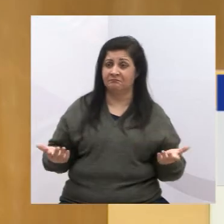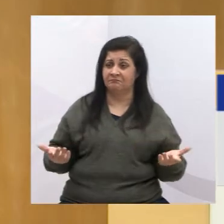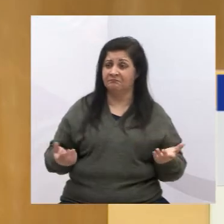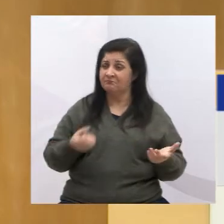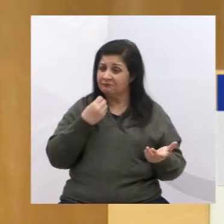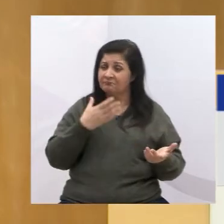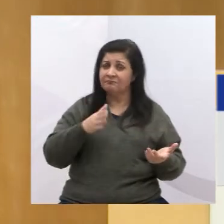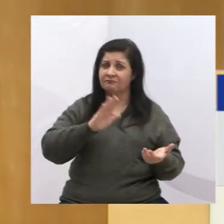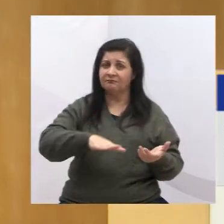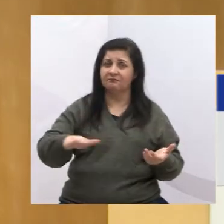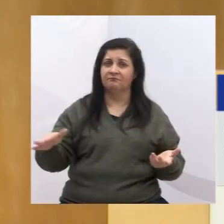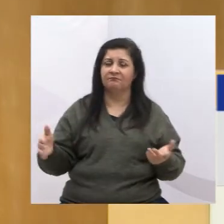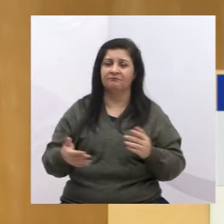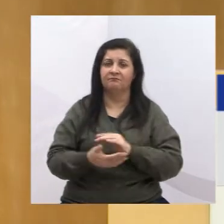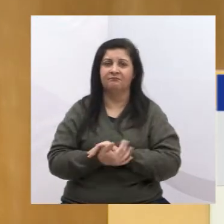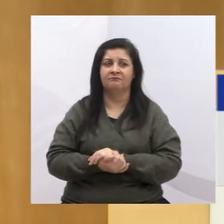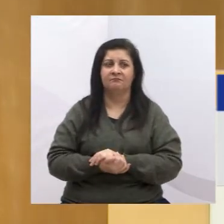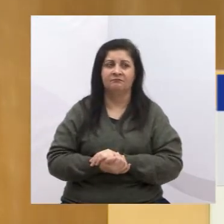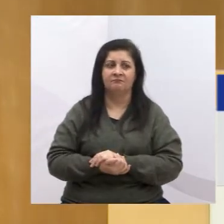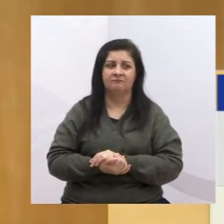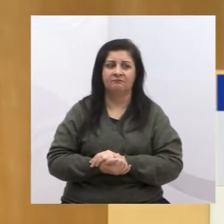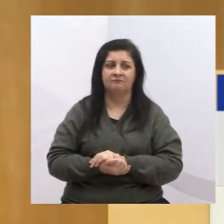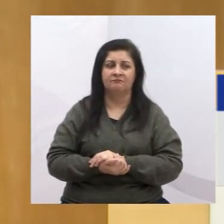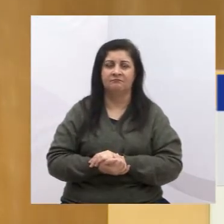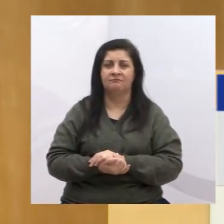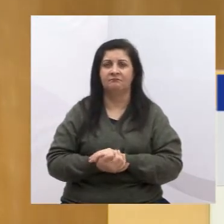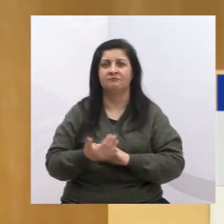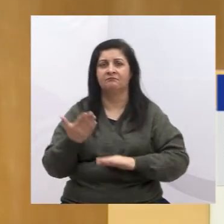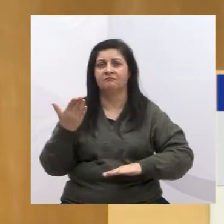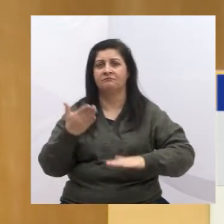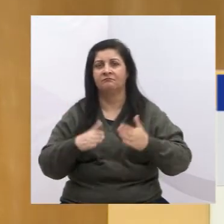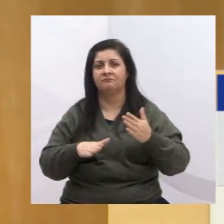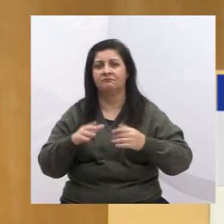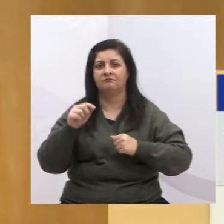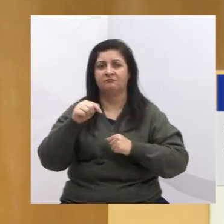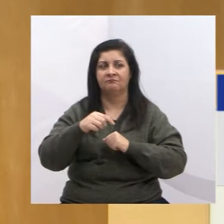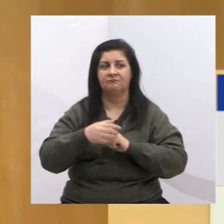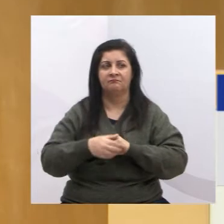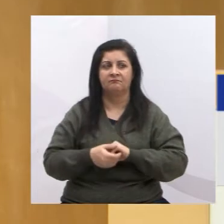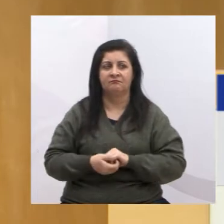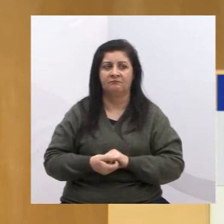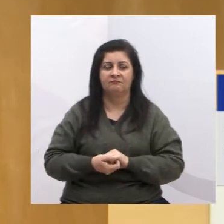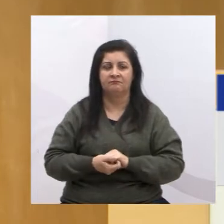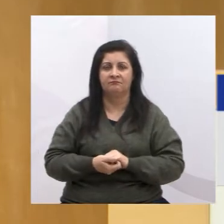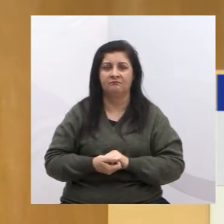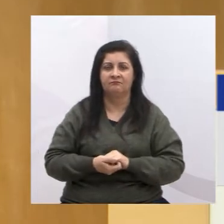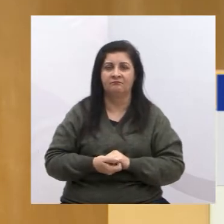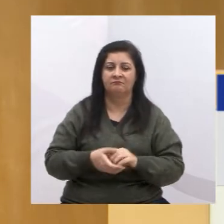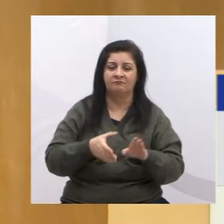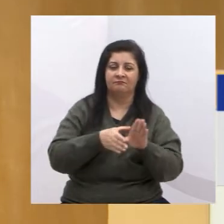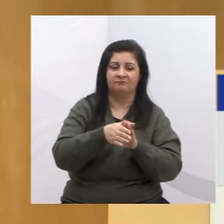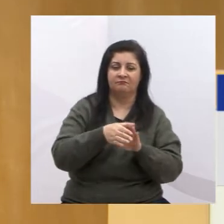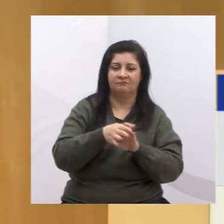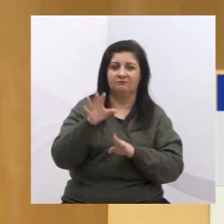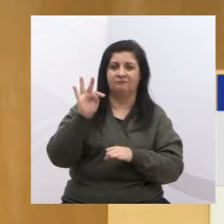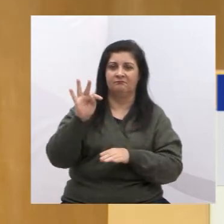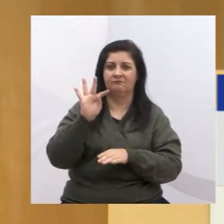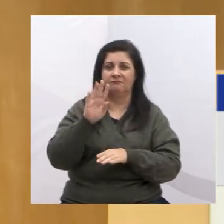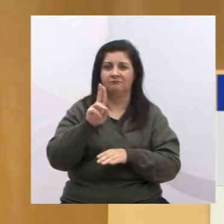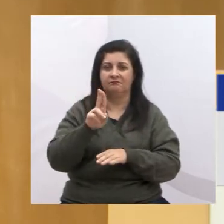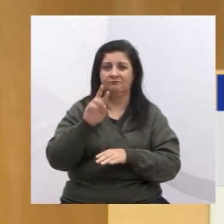Então, as crianças, pode ser que aqui, o Conselho Tutelar, alguém pode questionar